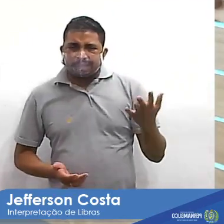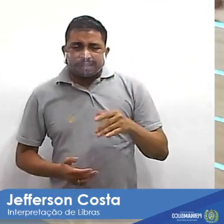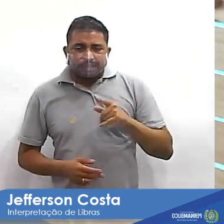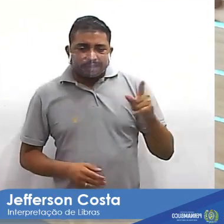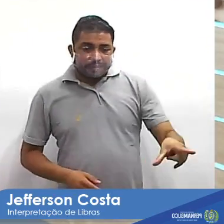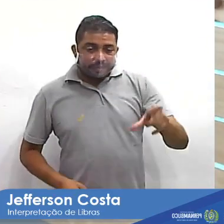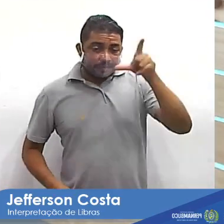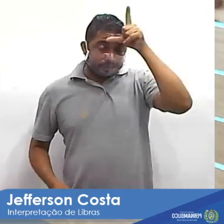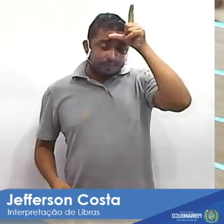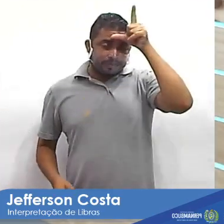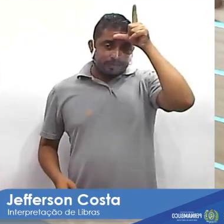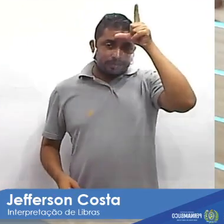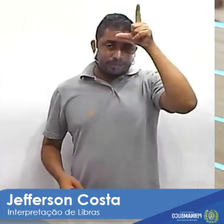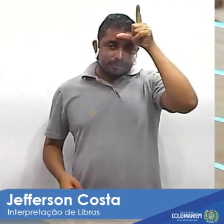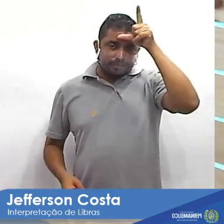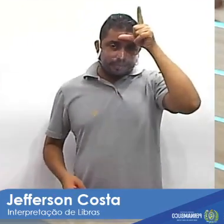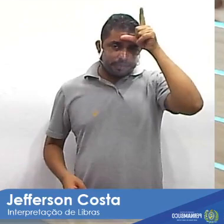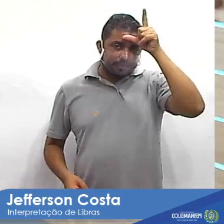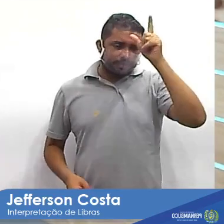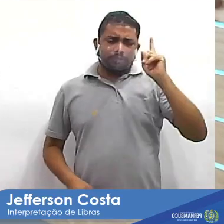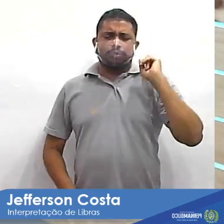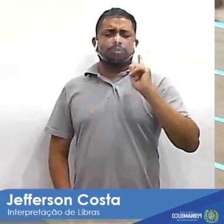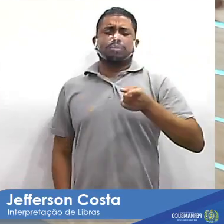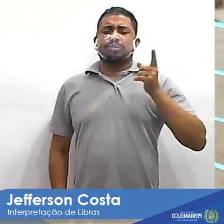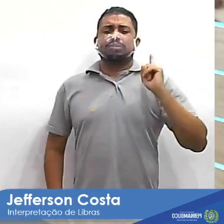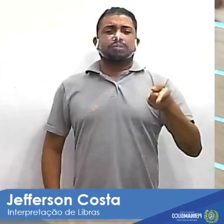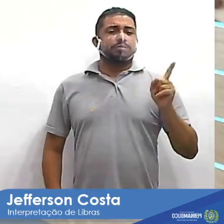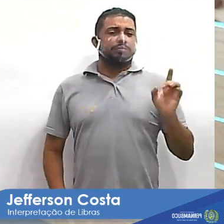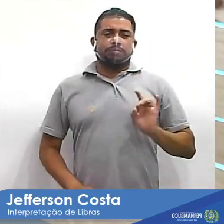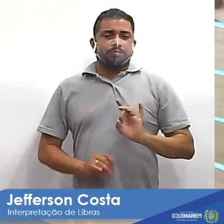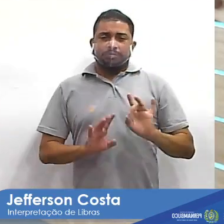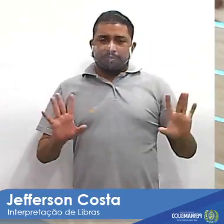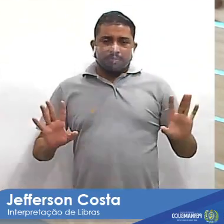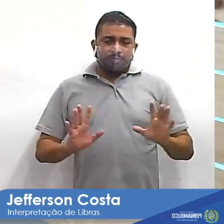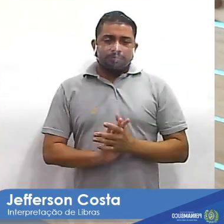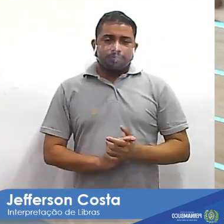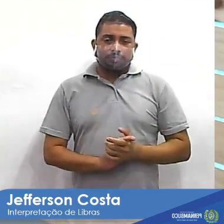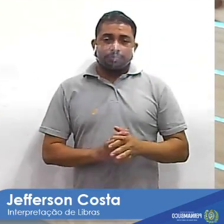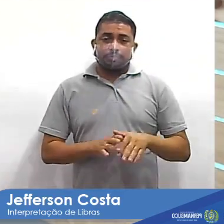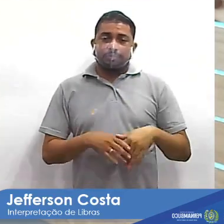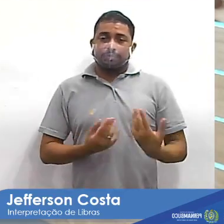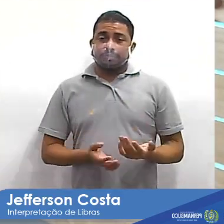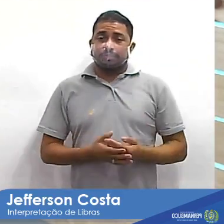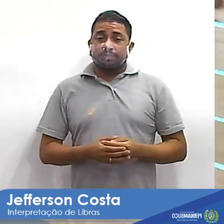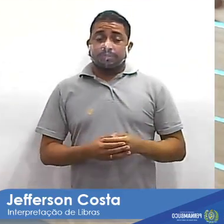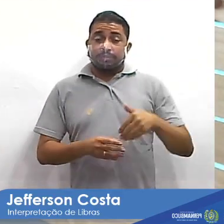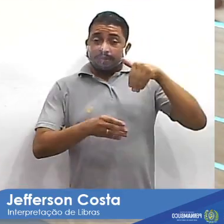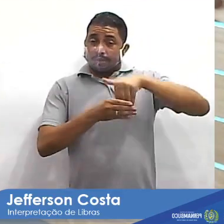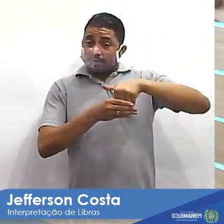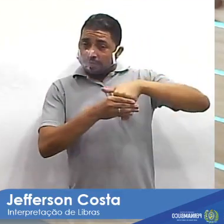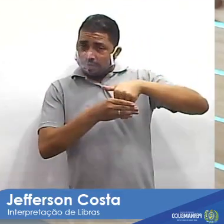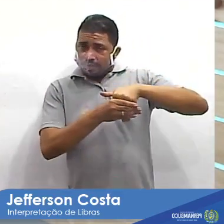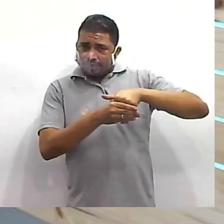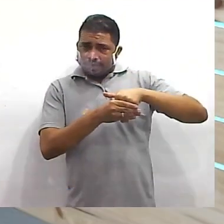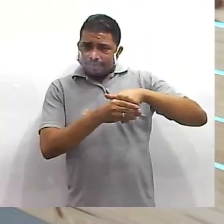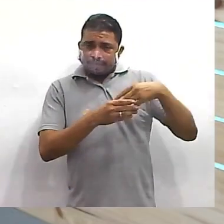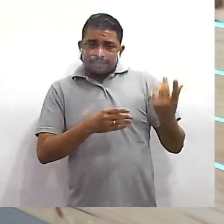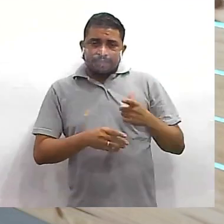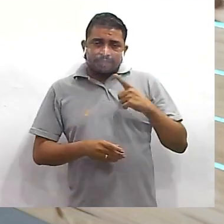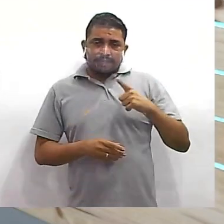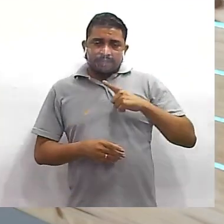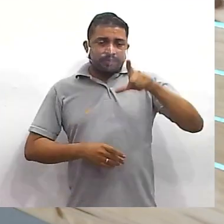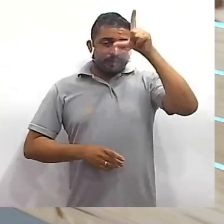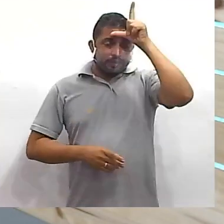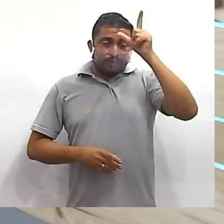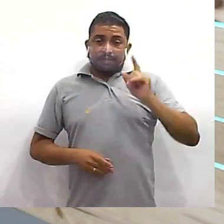lidera pela autoridade, pelo autoritarismo. Sim. Né, André? O democrático é aquele que lidera com as pessoas.